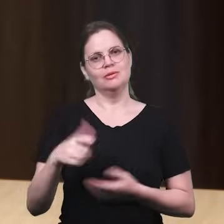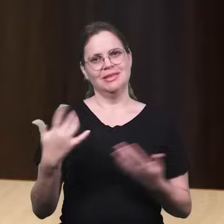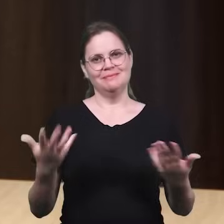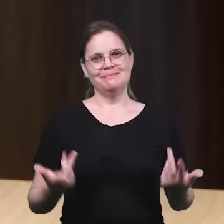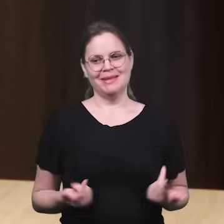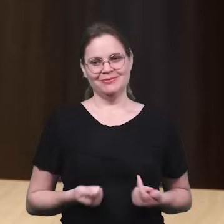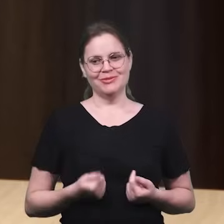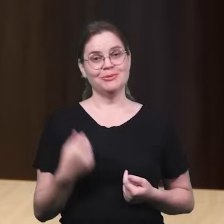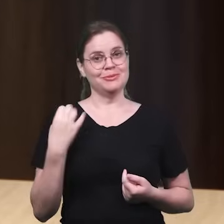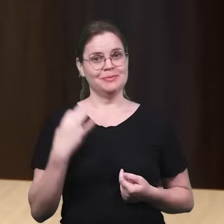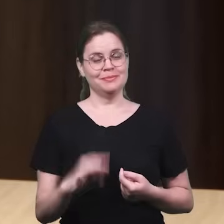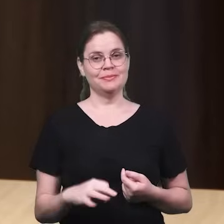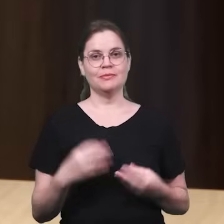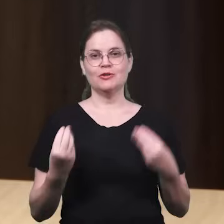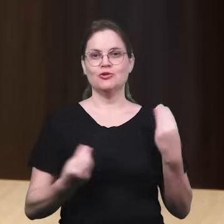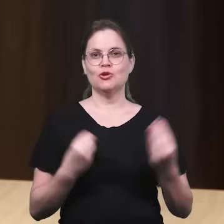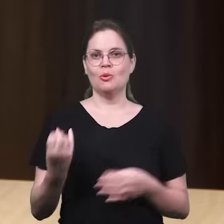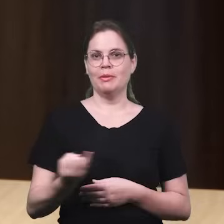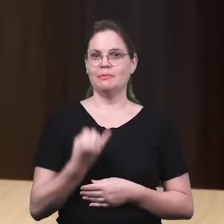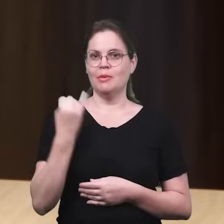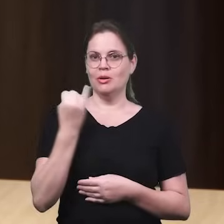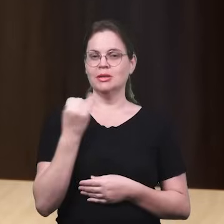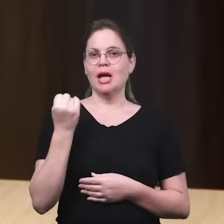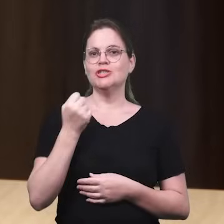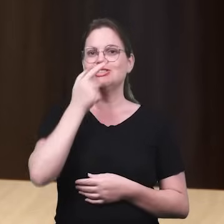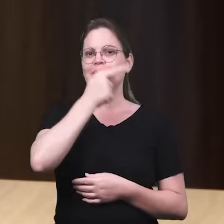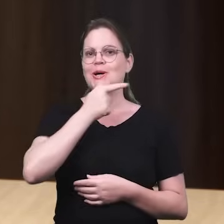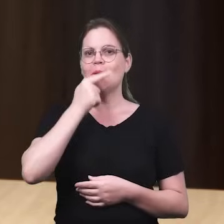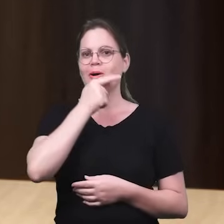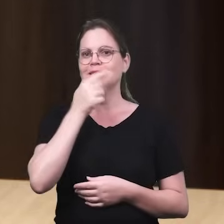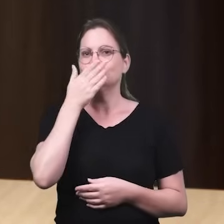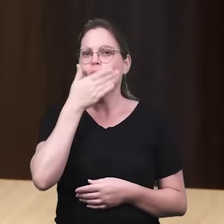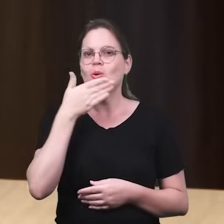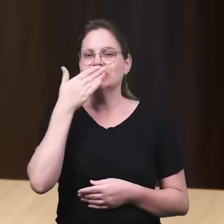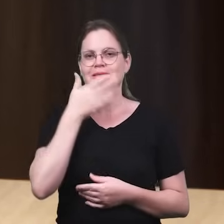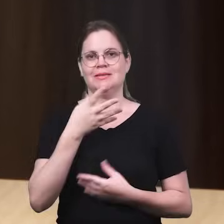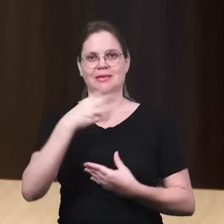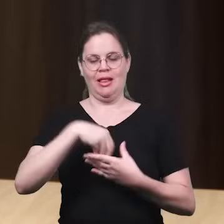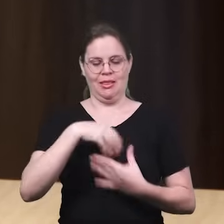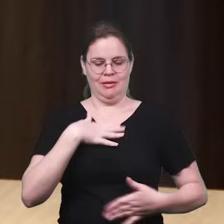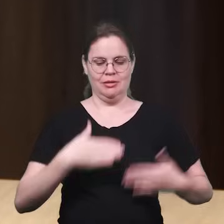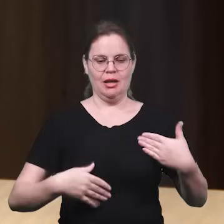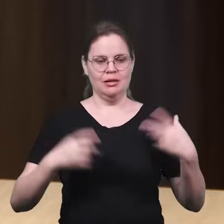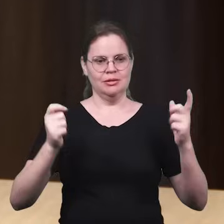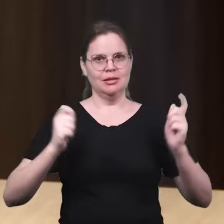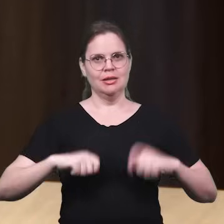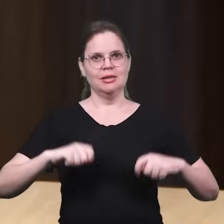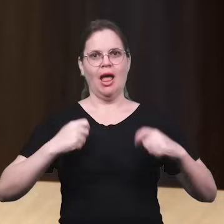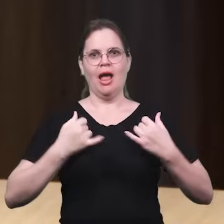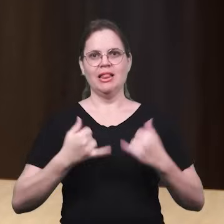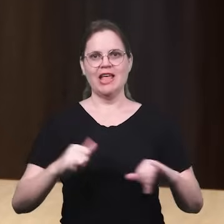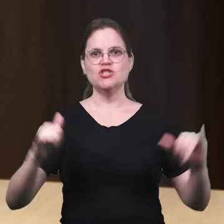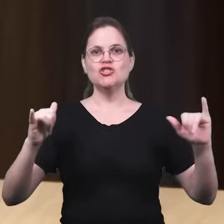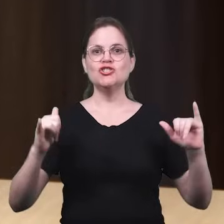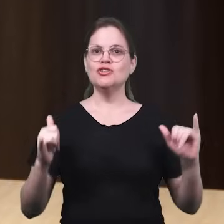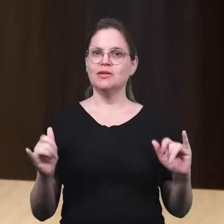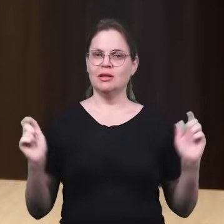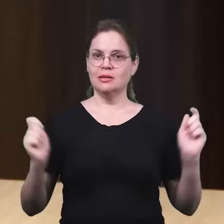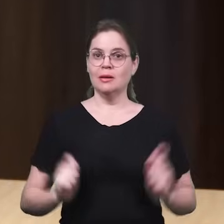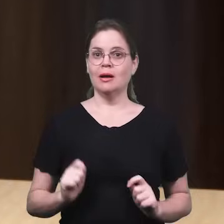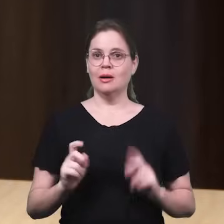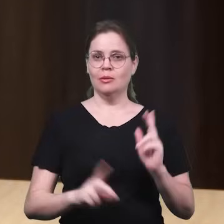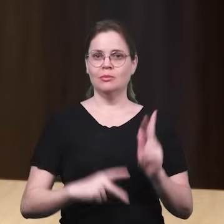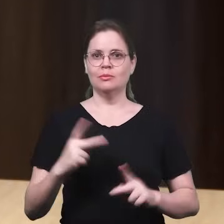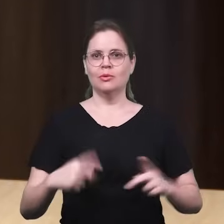né? A importância da glicose, não é? Na célula, que dá energia. O povo precisava disso, não é?